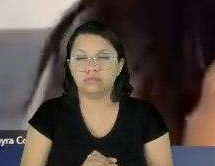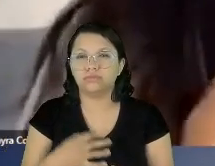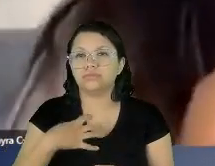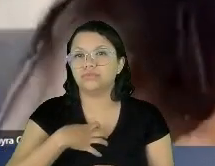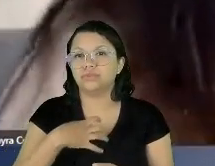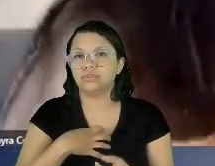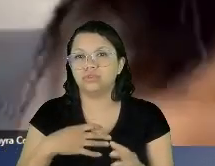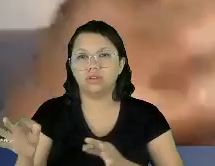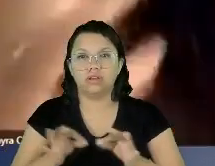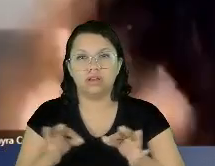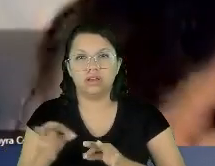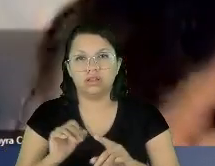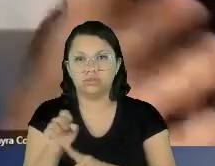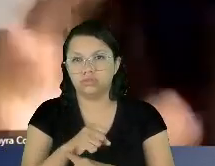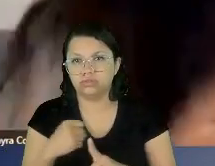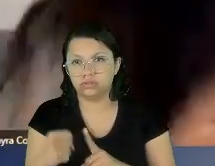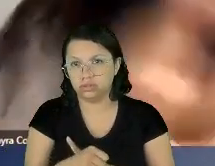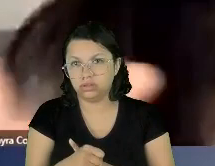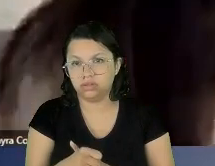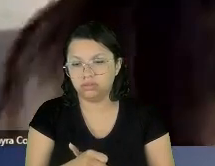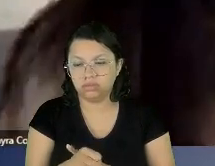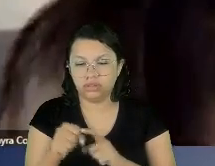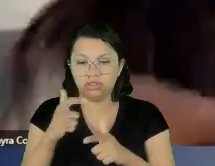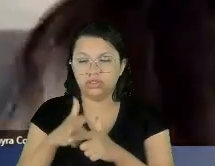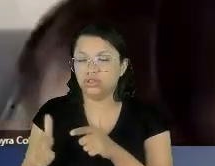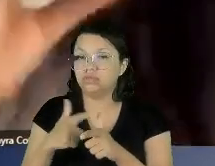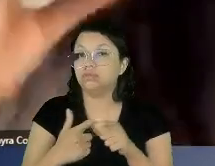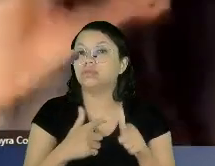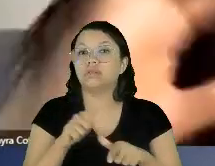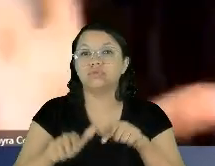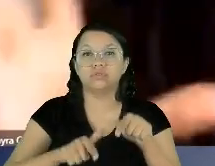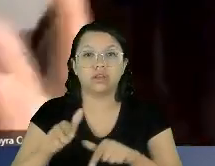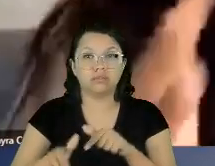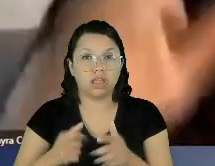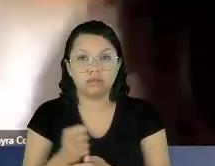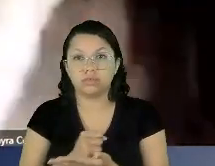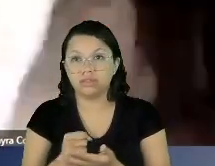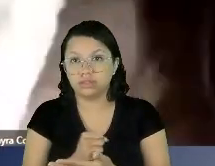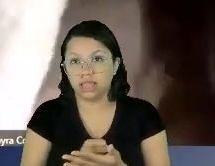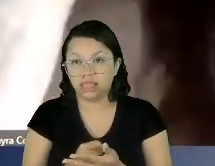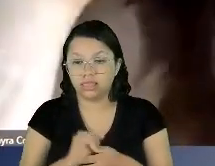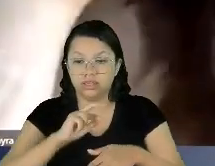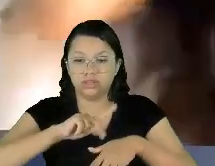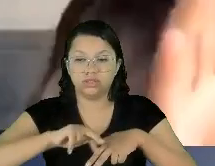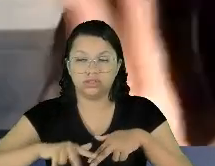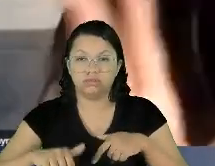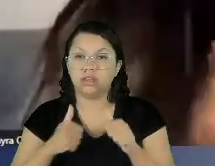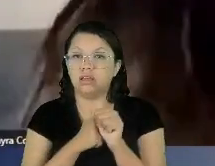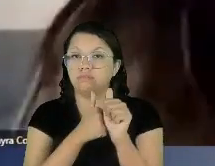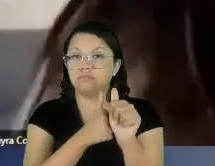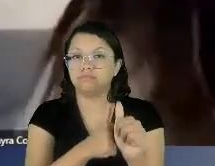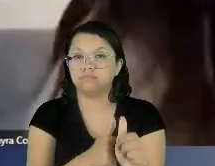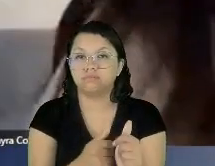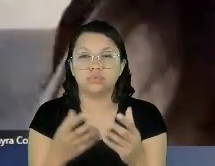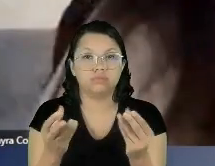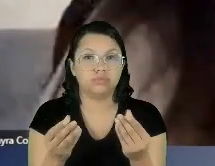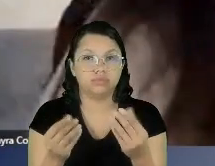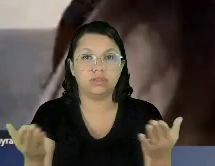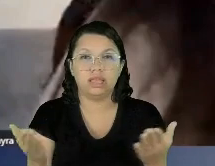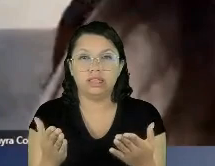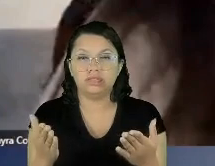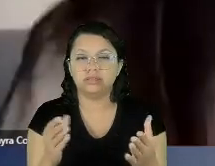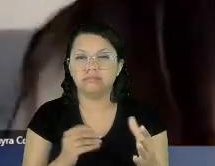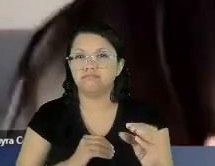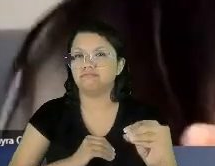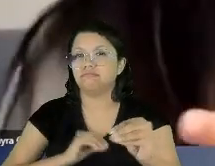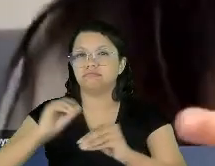mudança na forma de organização social e na distribuição do trabalho baseado em gênero, que